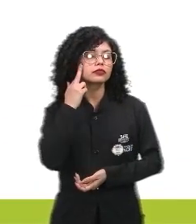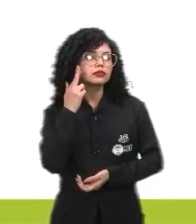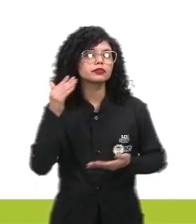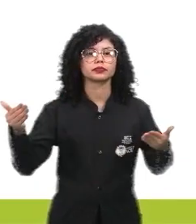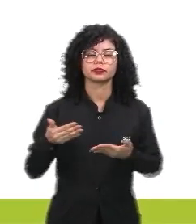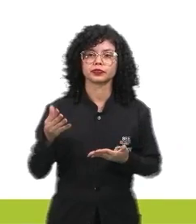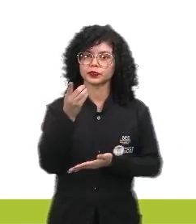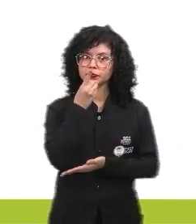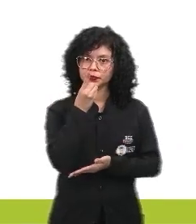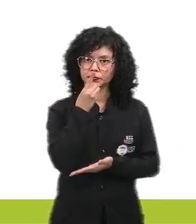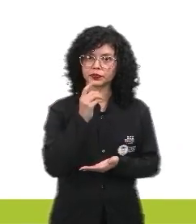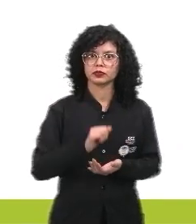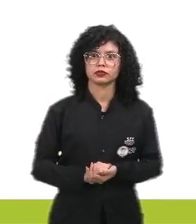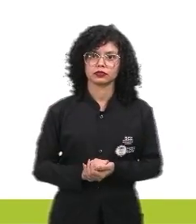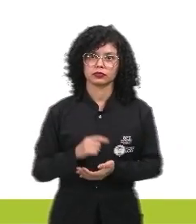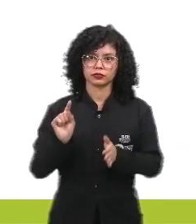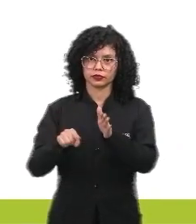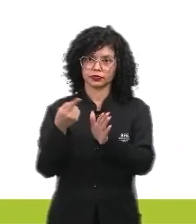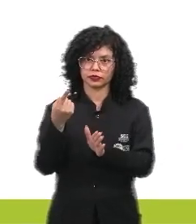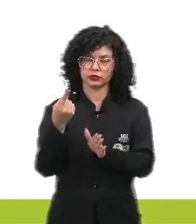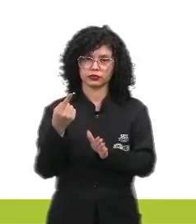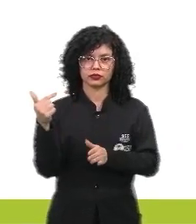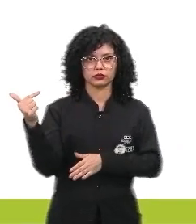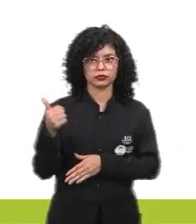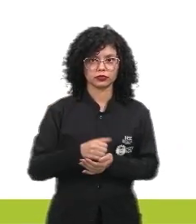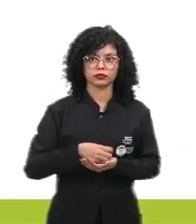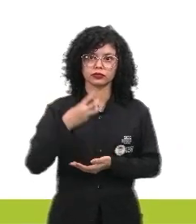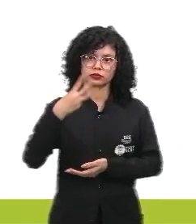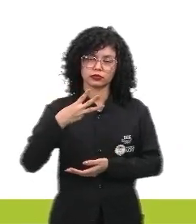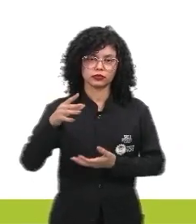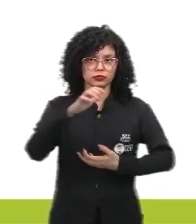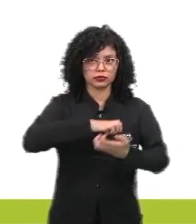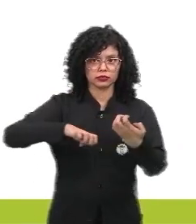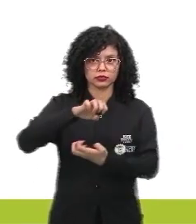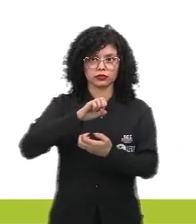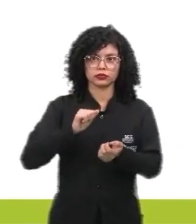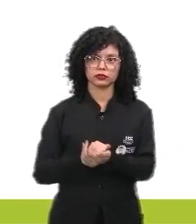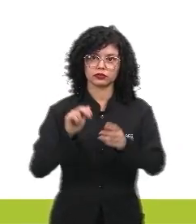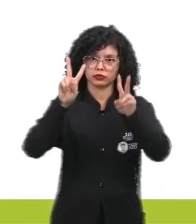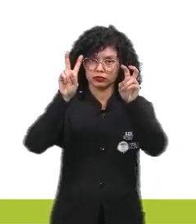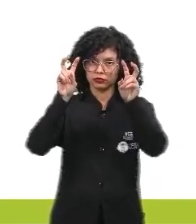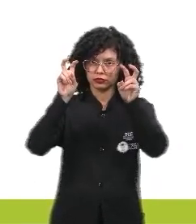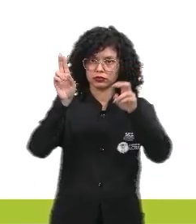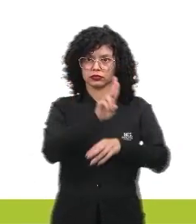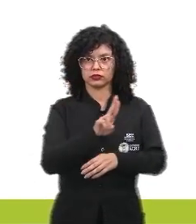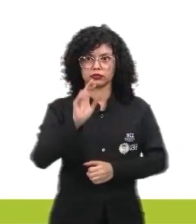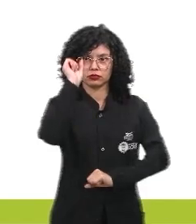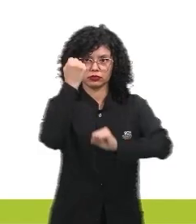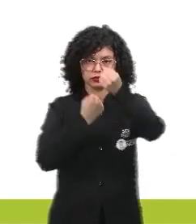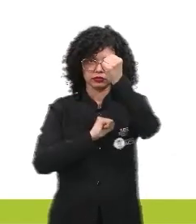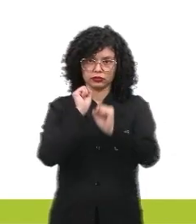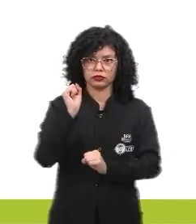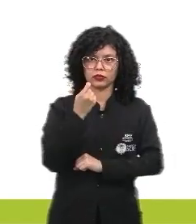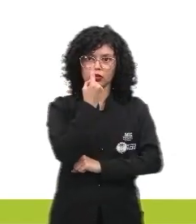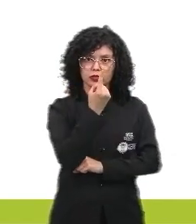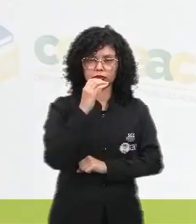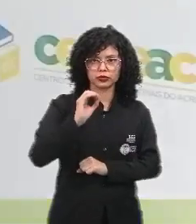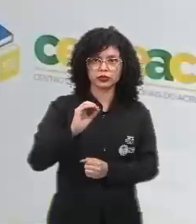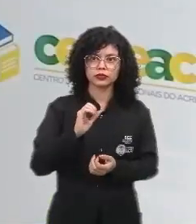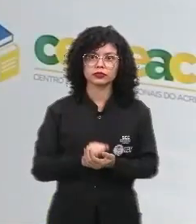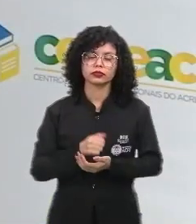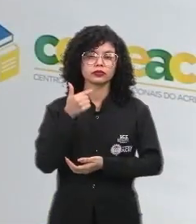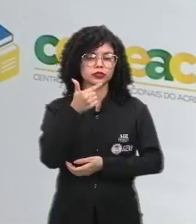hoje em dia, nós tratarmos a primeira, a segunda e a terceira revolução industrial com essa nomenclatura: indústria 1.0,